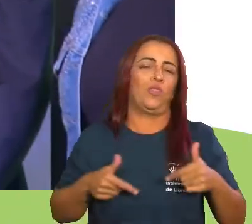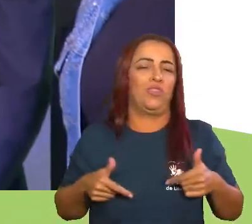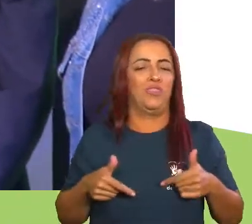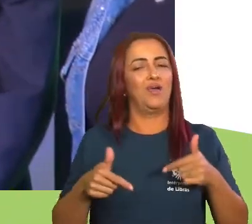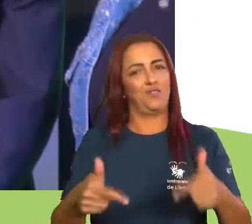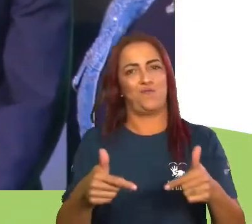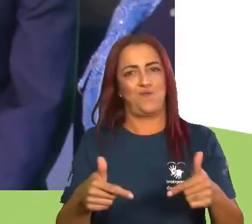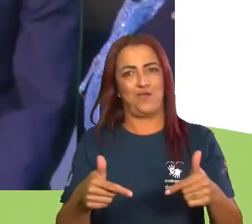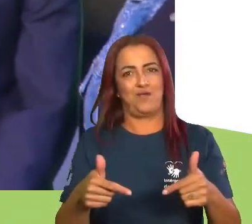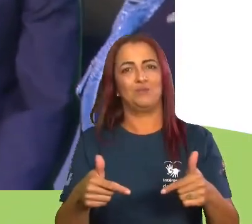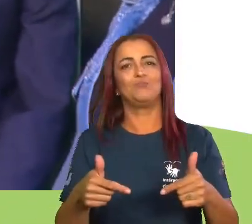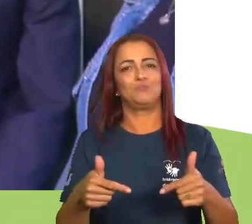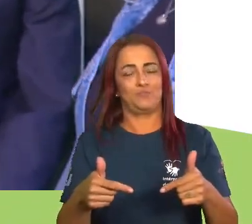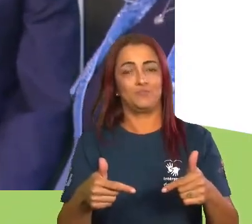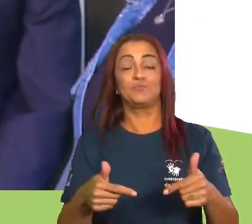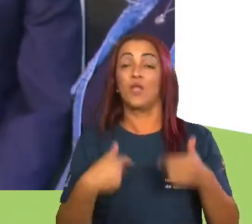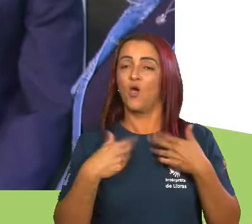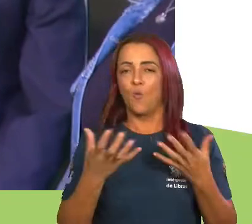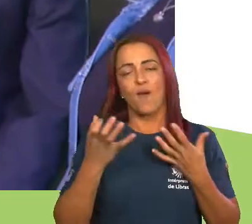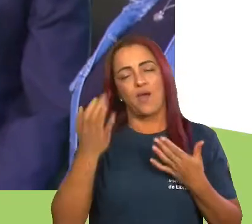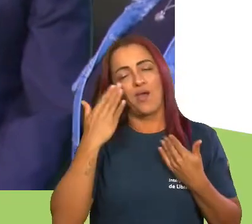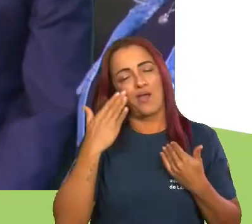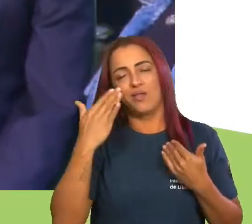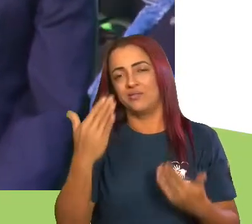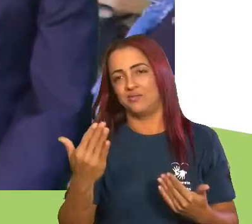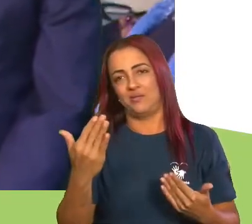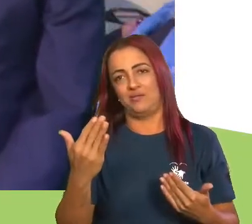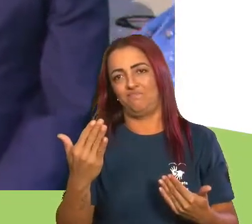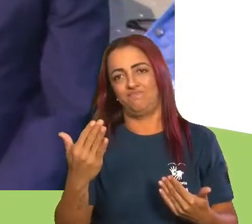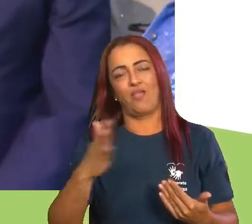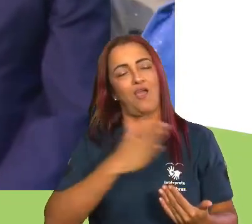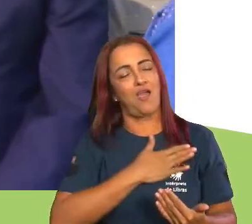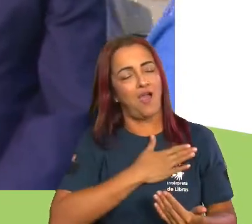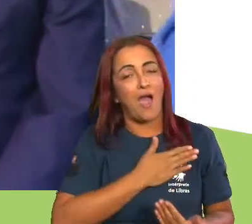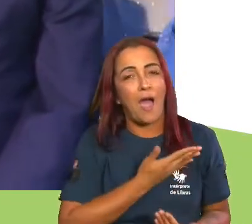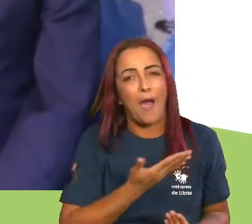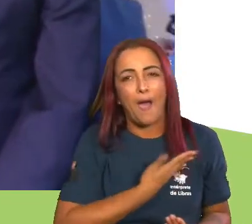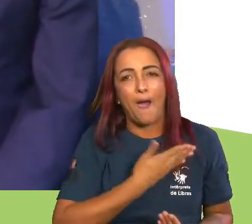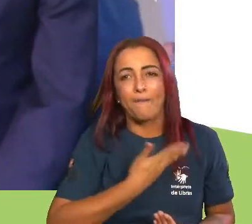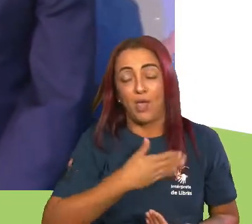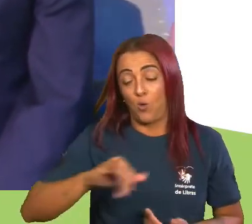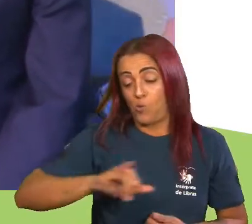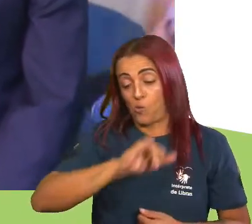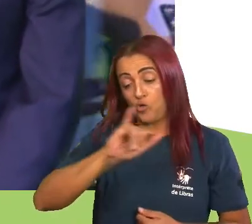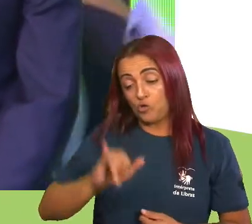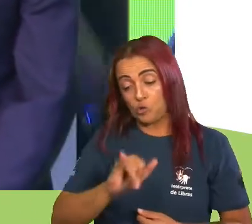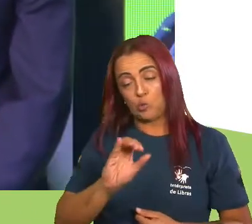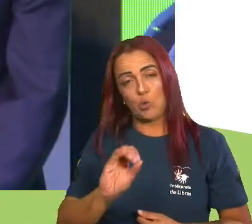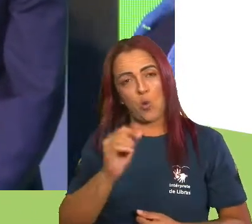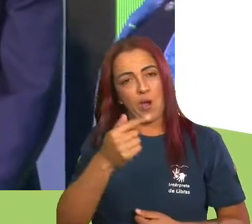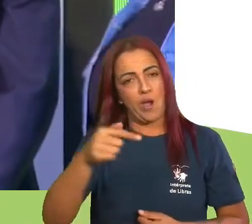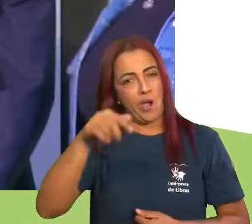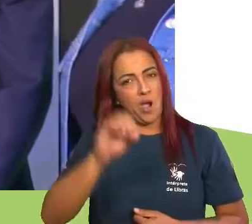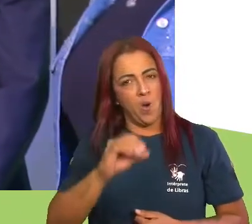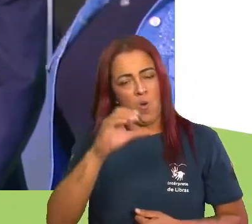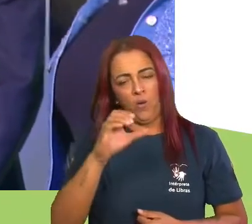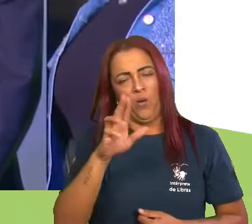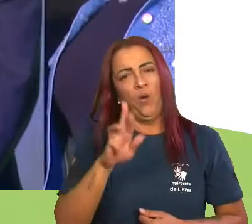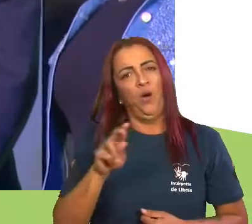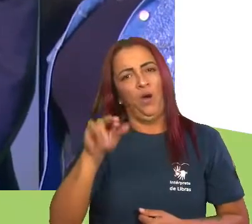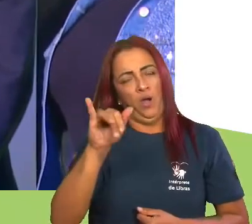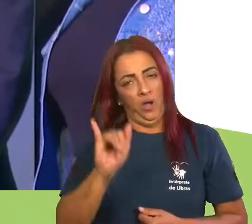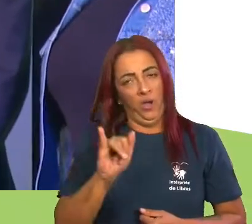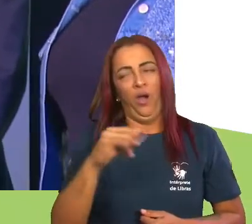nobre. E quero agradecer ao amigo João Cury, que desde o primeiro dia que